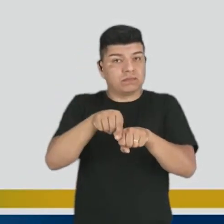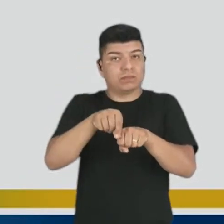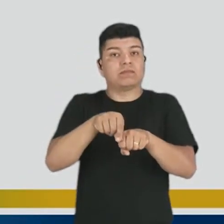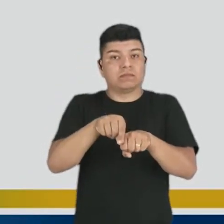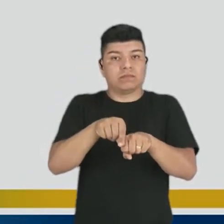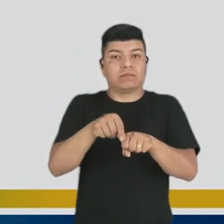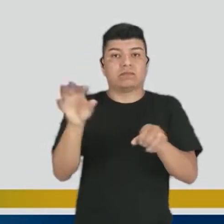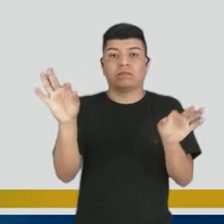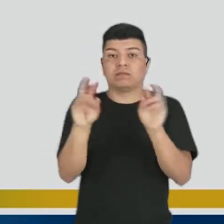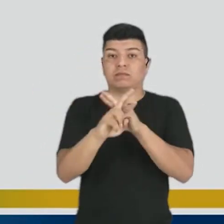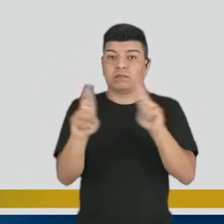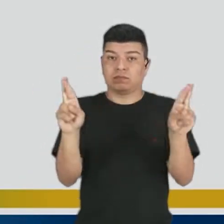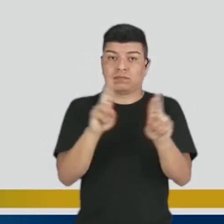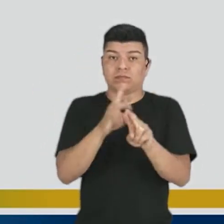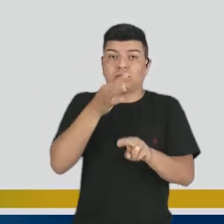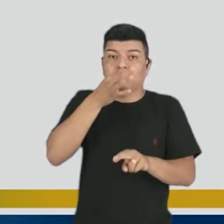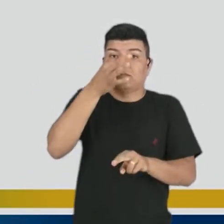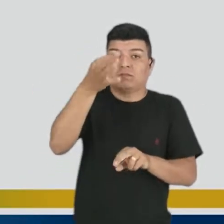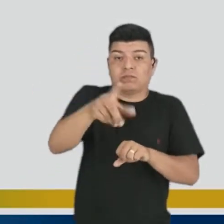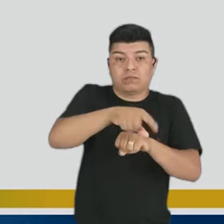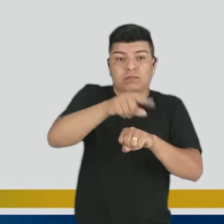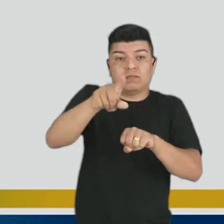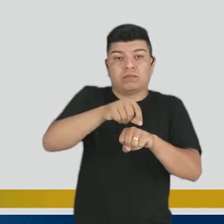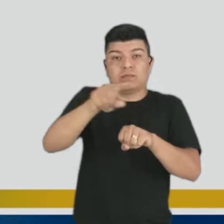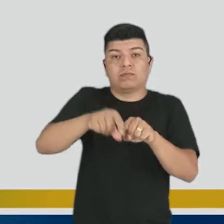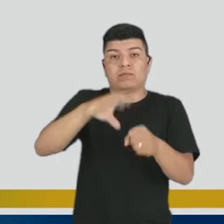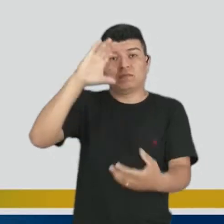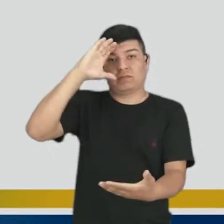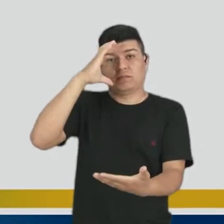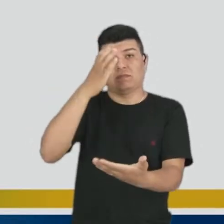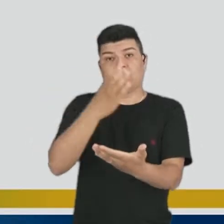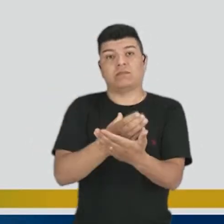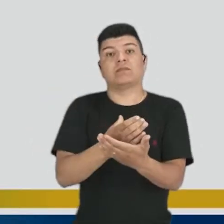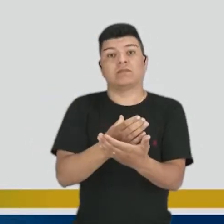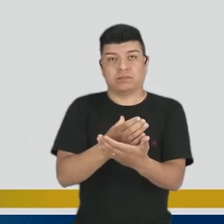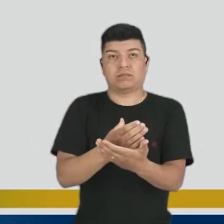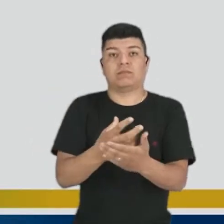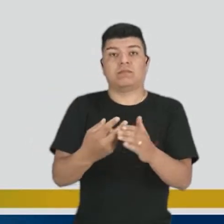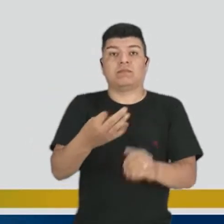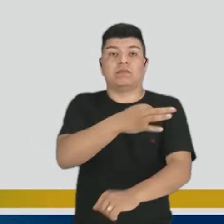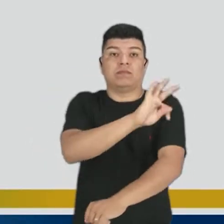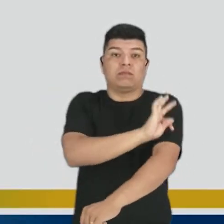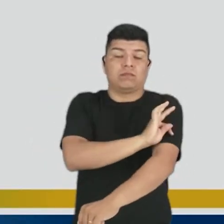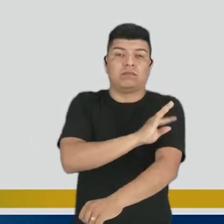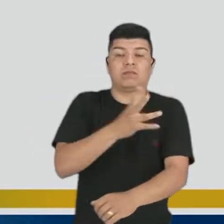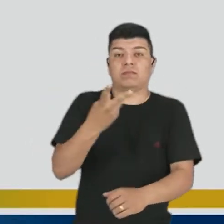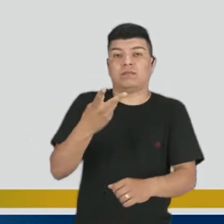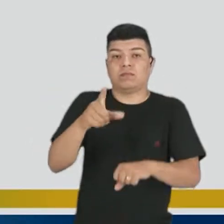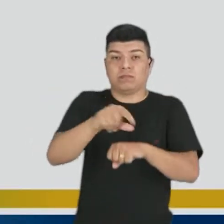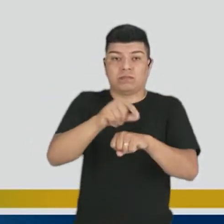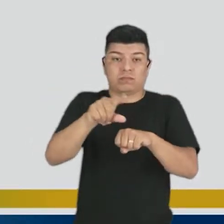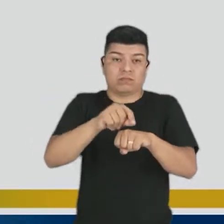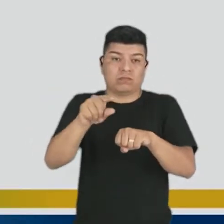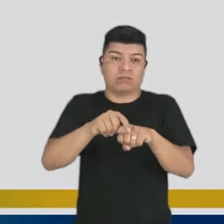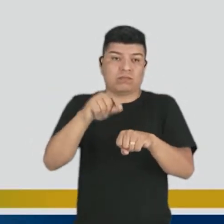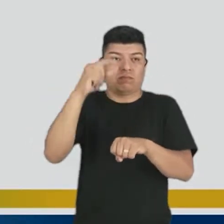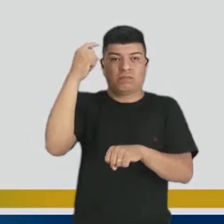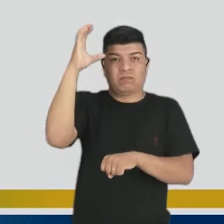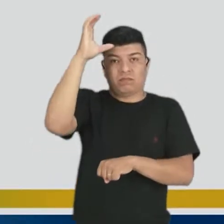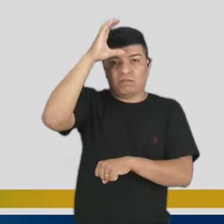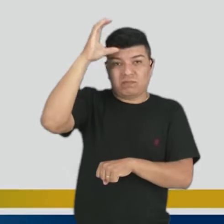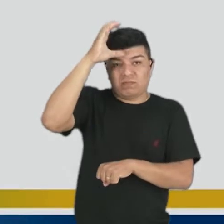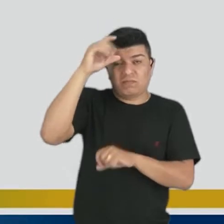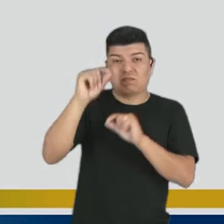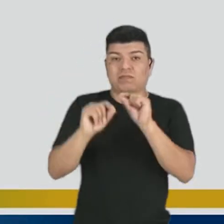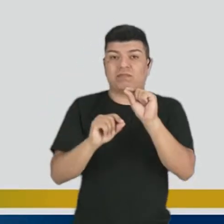vai fazer uma relação entre opinião, argumento e tese. Tecnicamente, um argumento é um raciocínio baseado